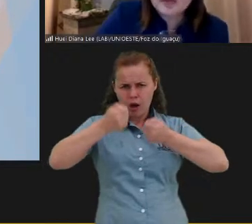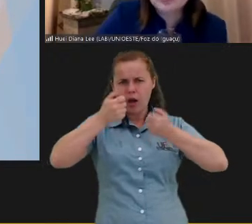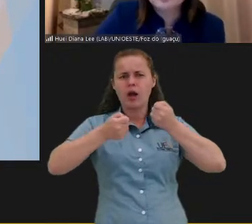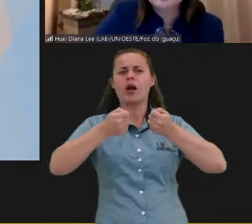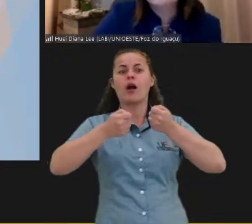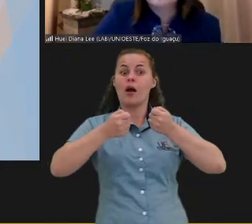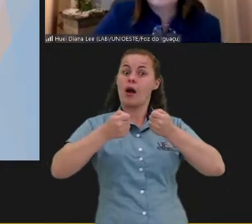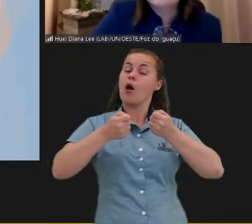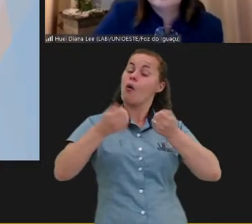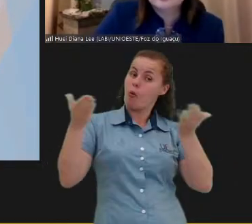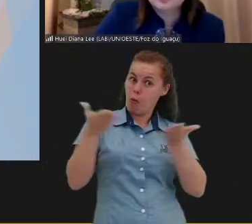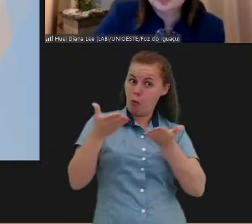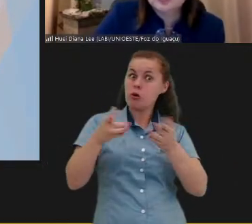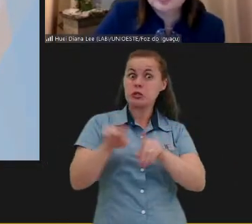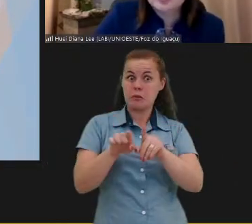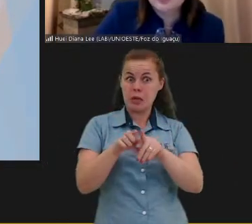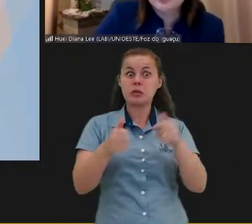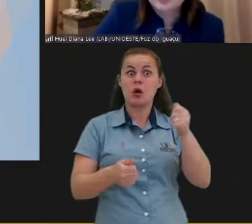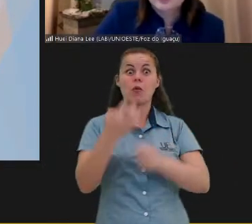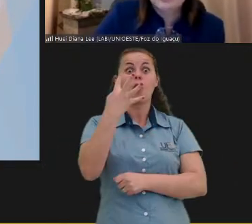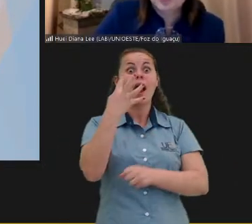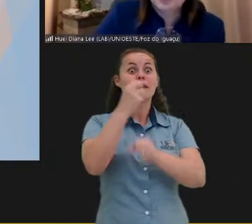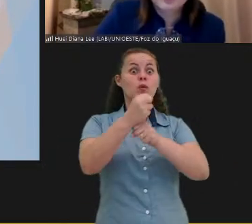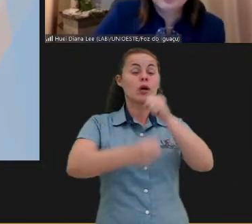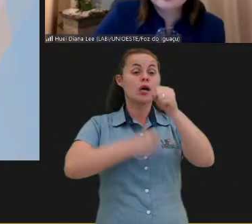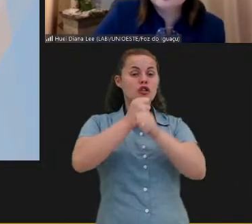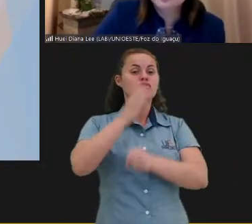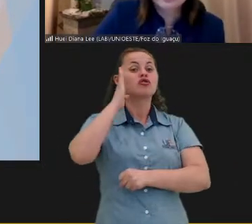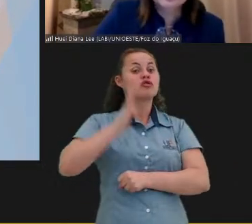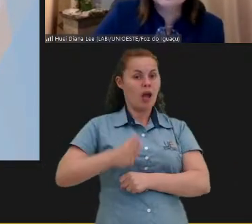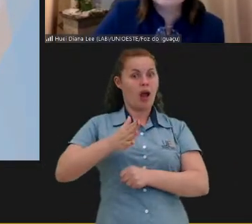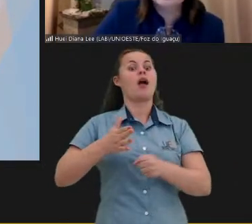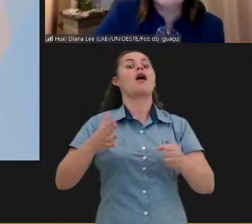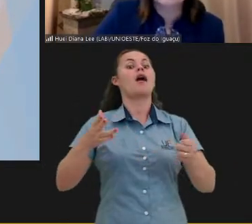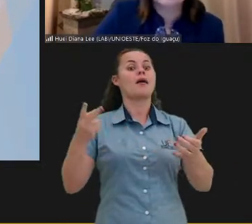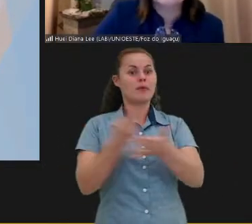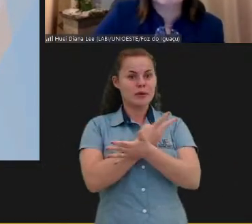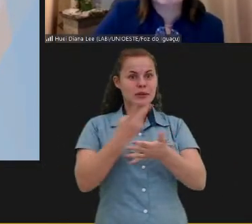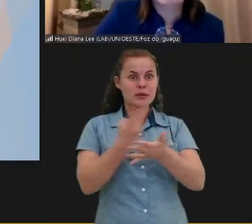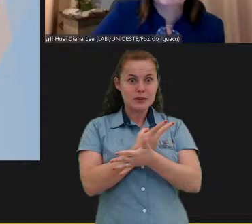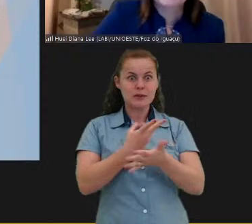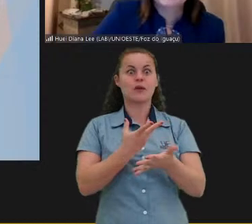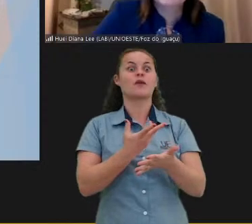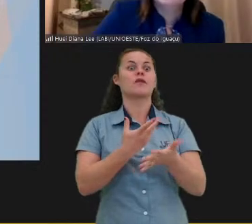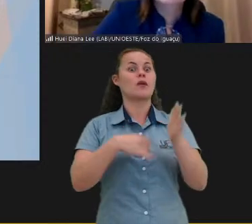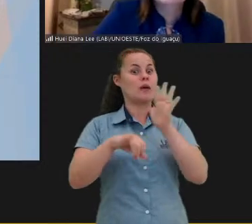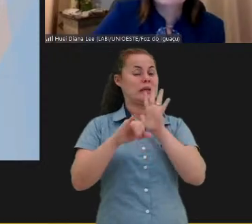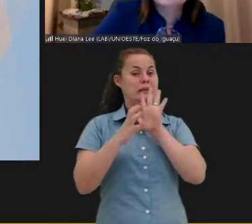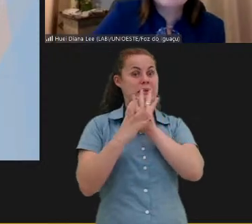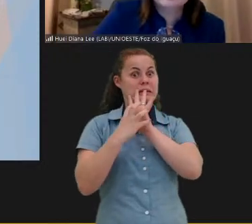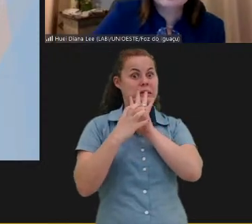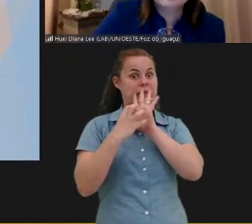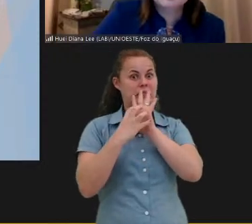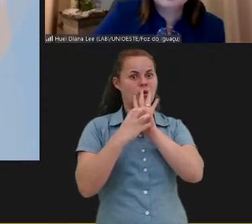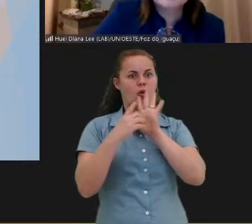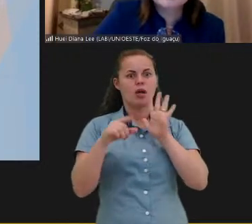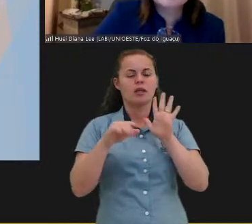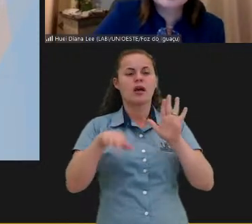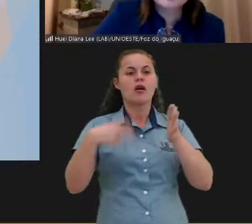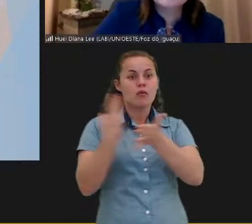dos 4 anos já que isso aconteceu, foi alguma coisa muito icônica, né? No seu lançamento